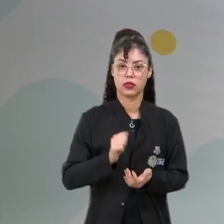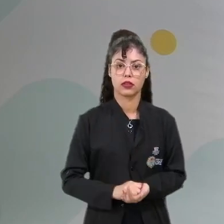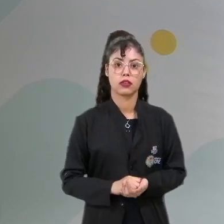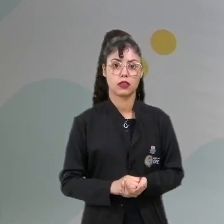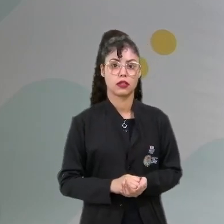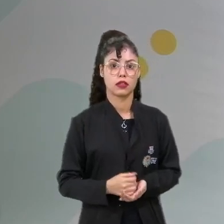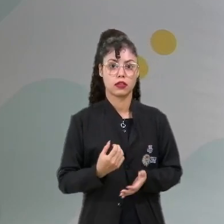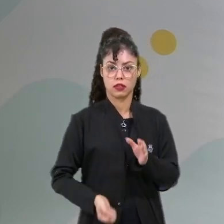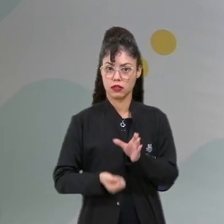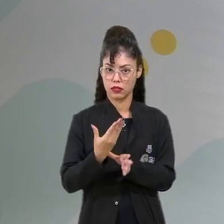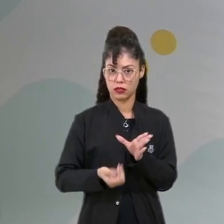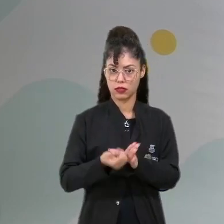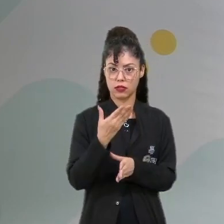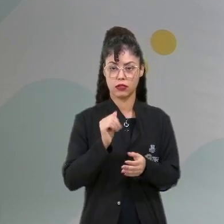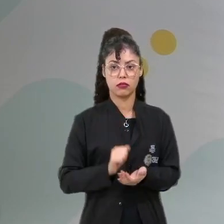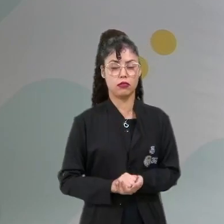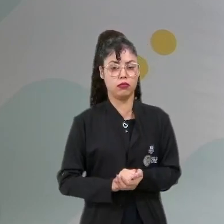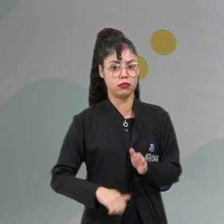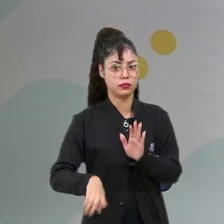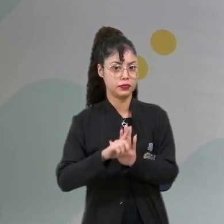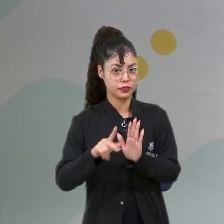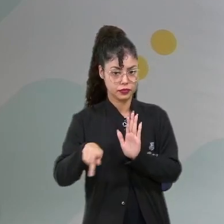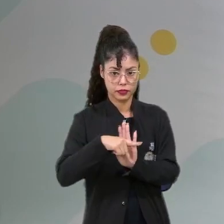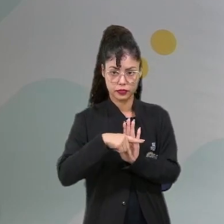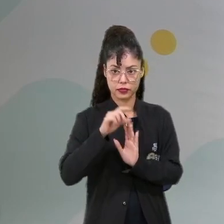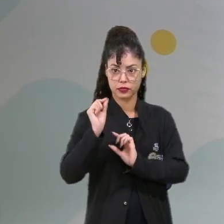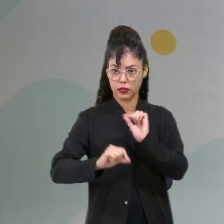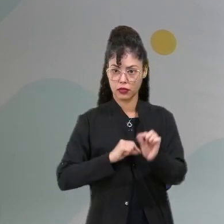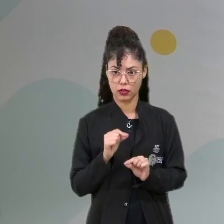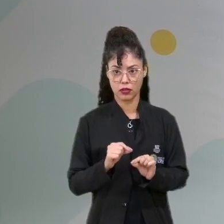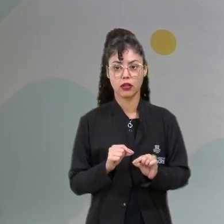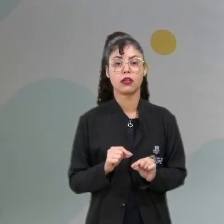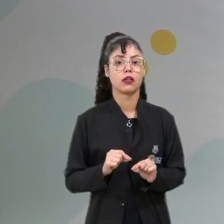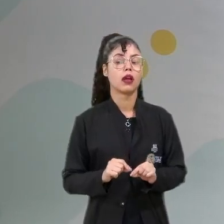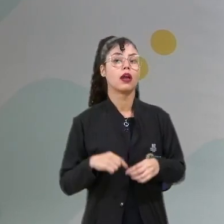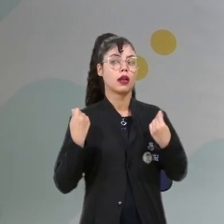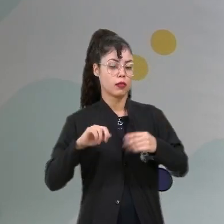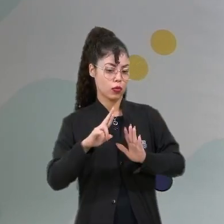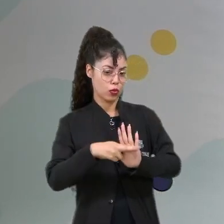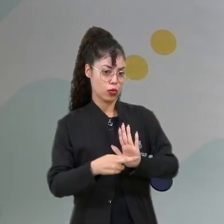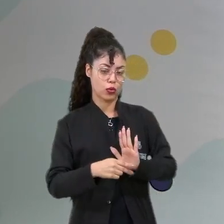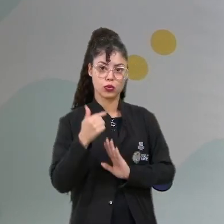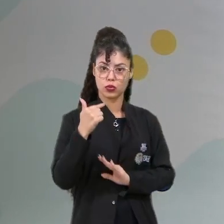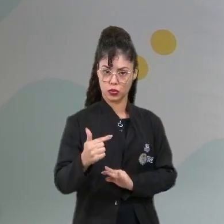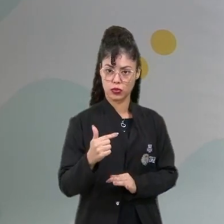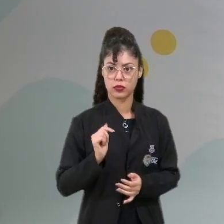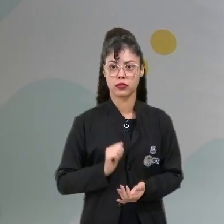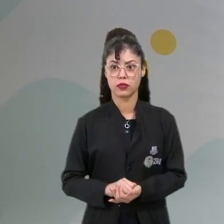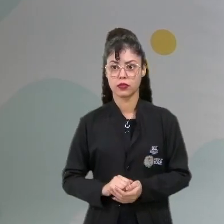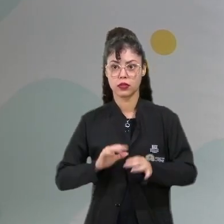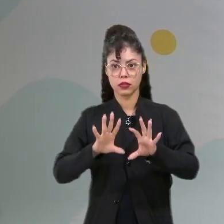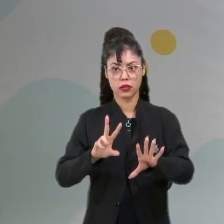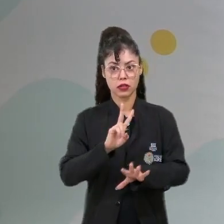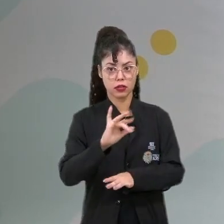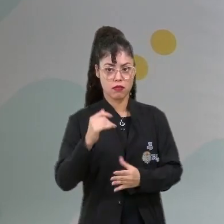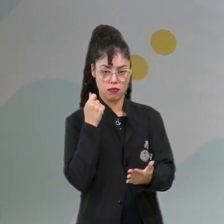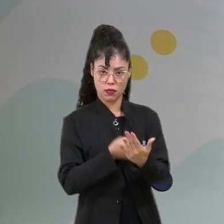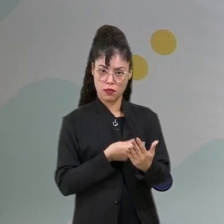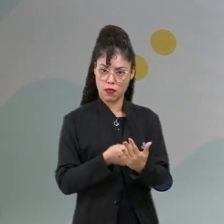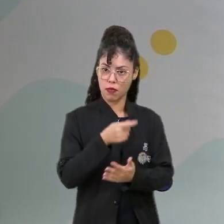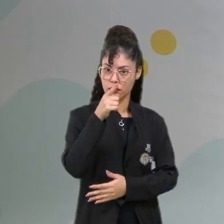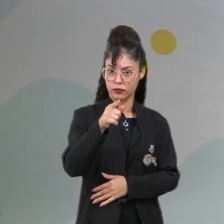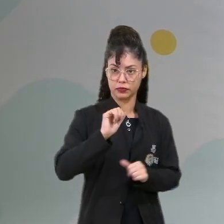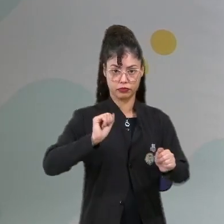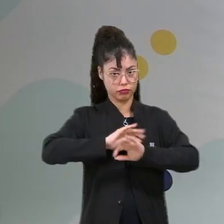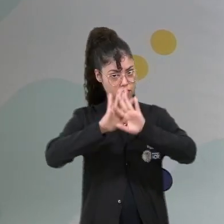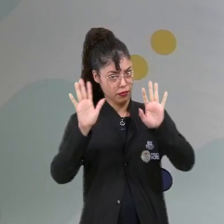seja produtivo, que ele seja legitimado. Então, essa competência de número 2 é isso que ela vai exigir de você. E